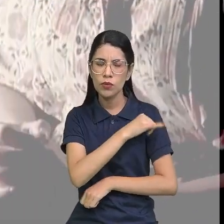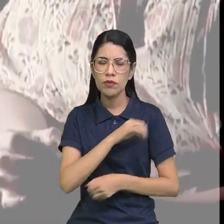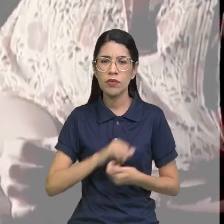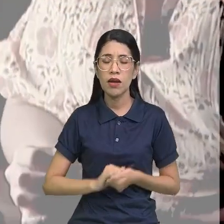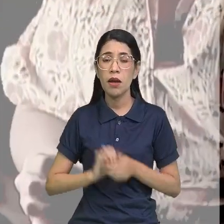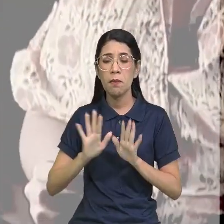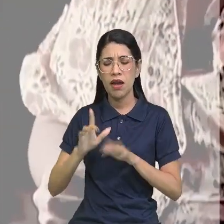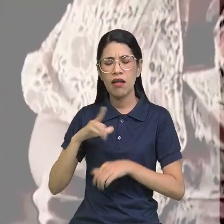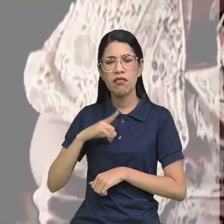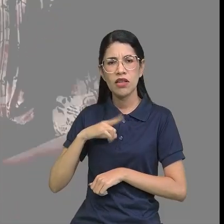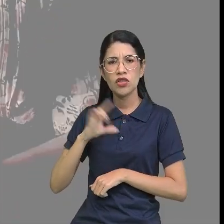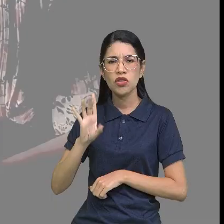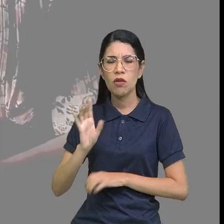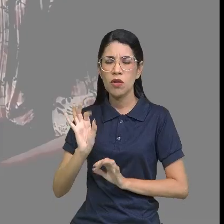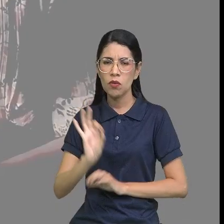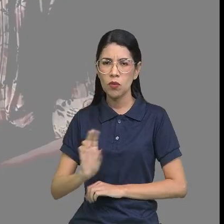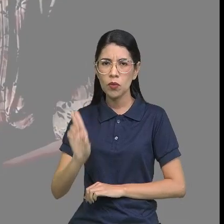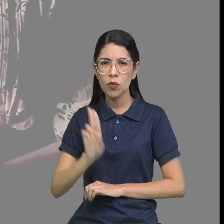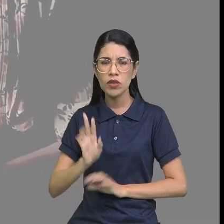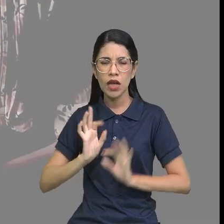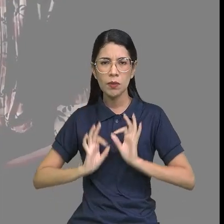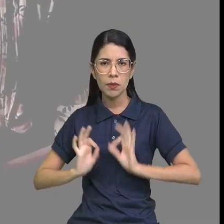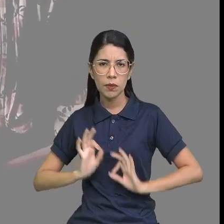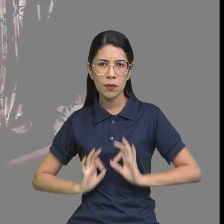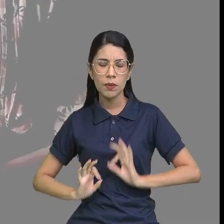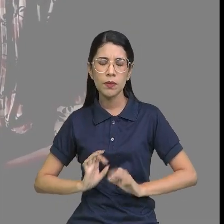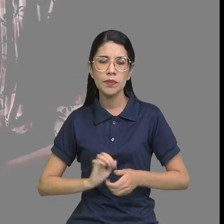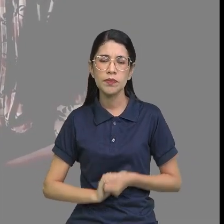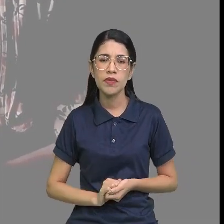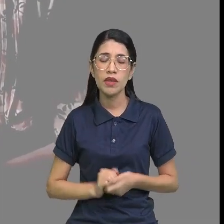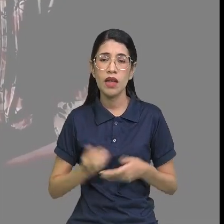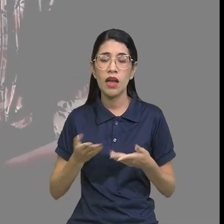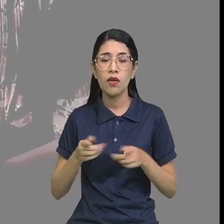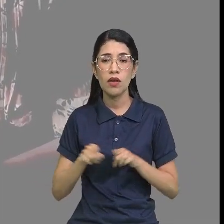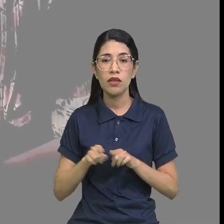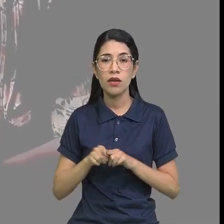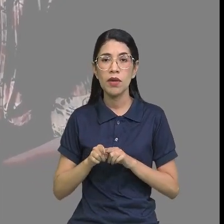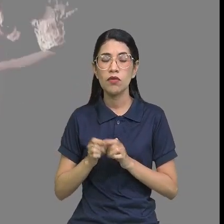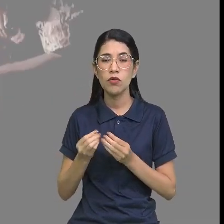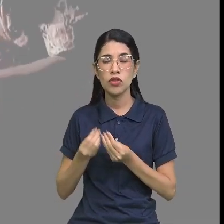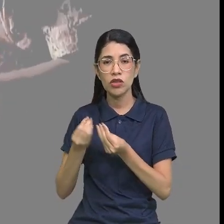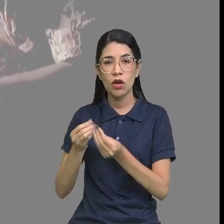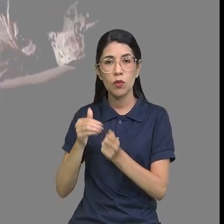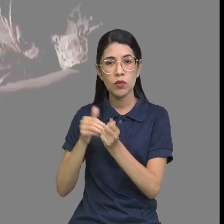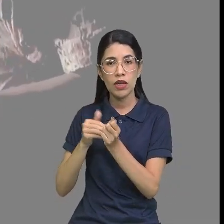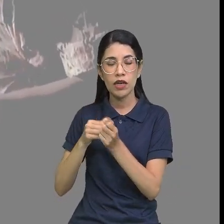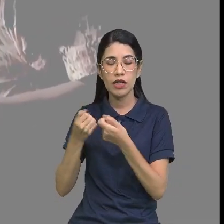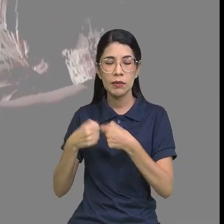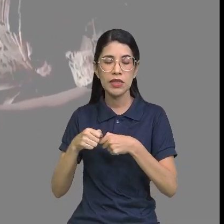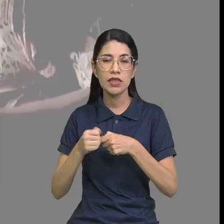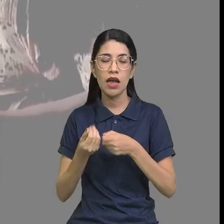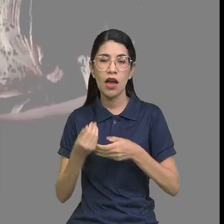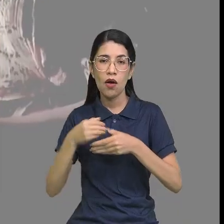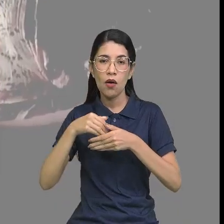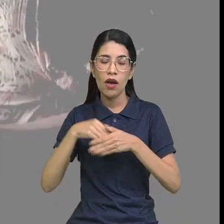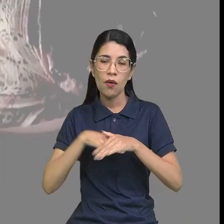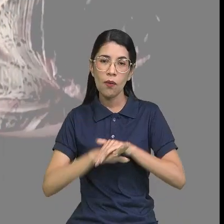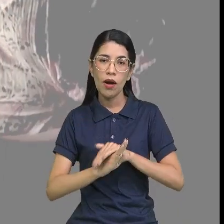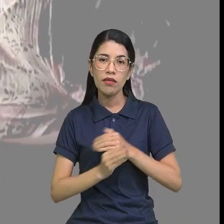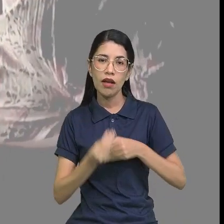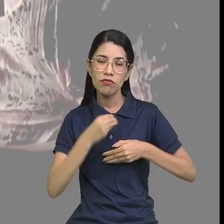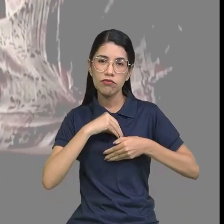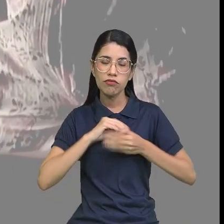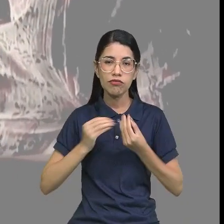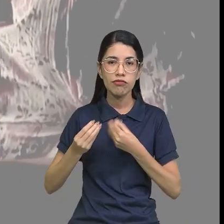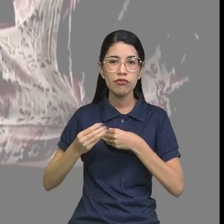ter só para se enfeitar. E agora vou lhe dar um feitiço que você deve guardar dentro deste sutiã que quase não tem